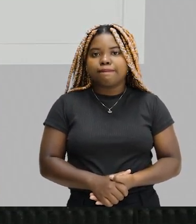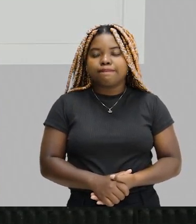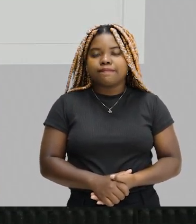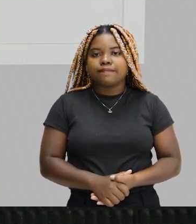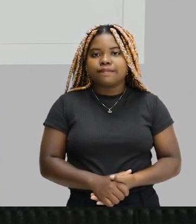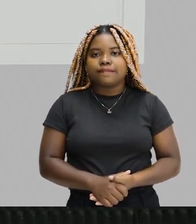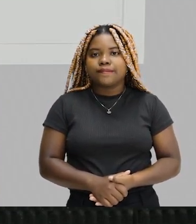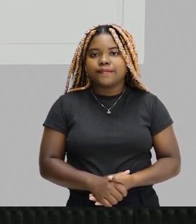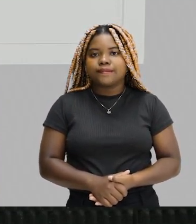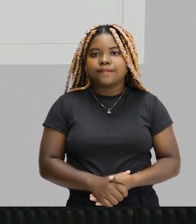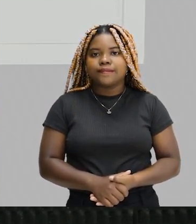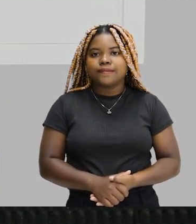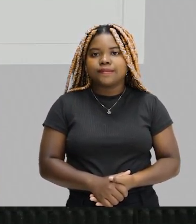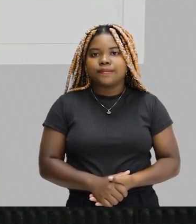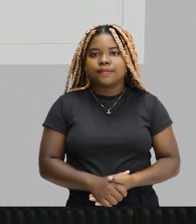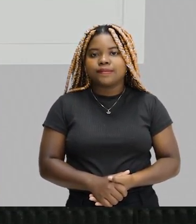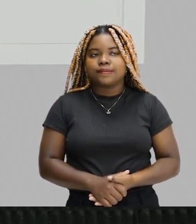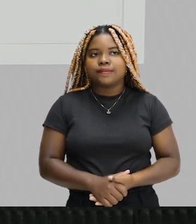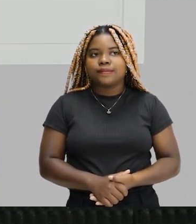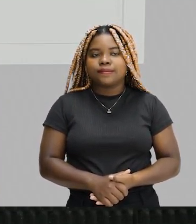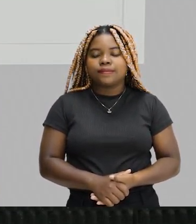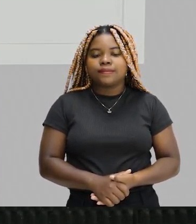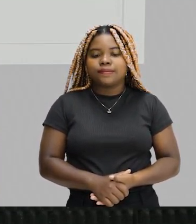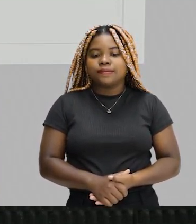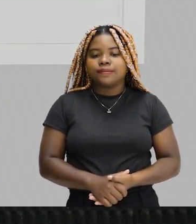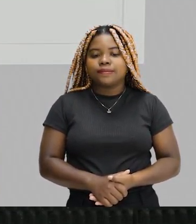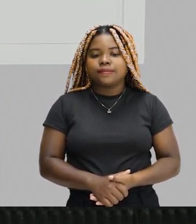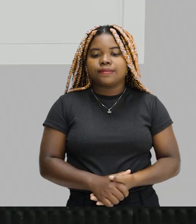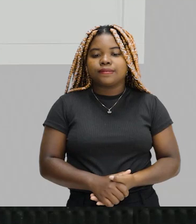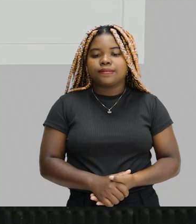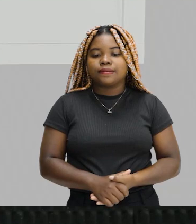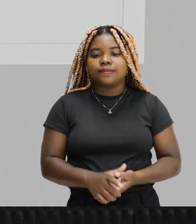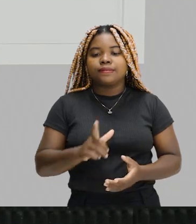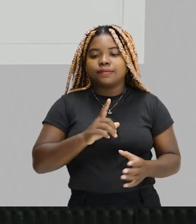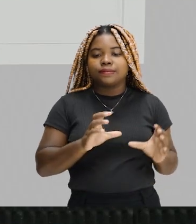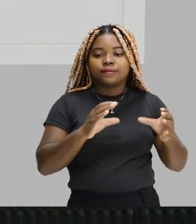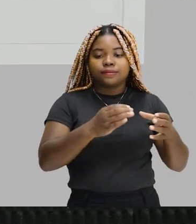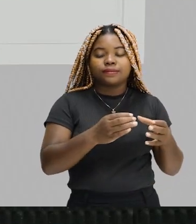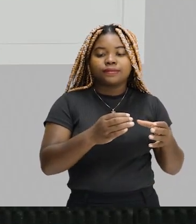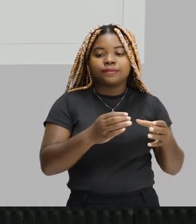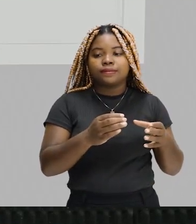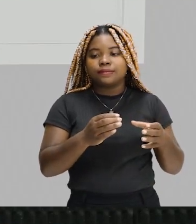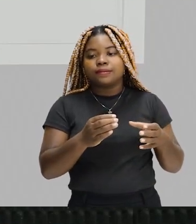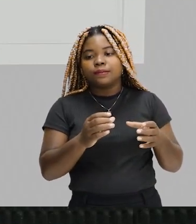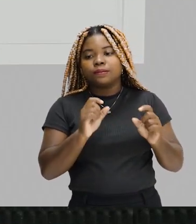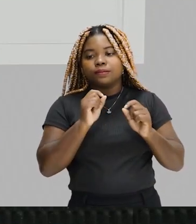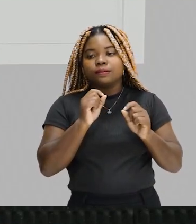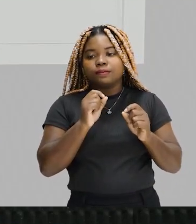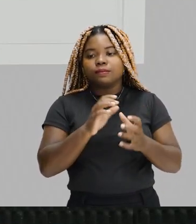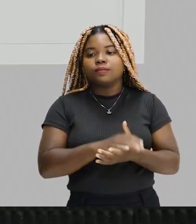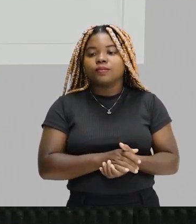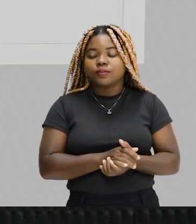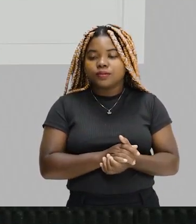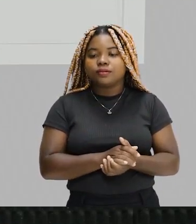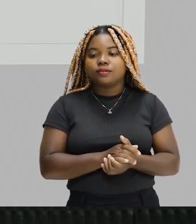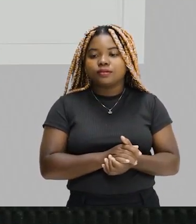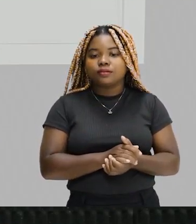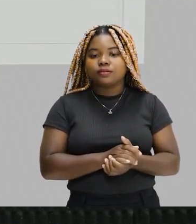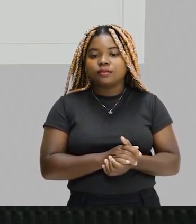ele é formado pelo conjunto de partículas elementares aí, né, que são